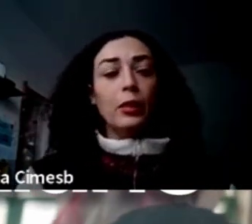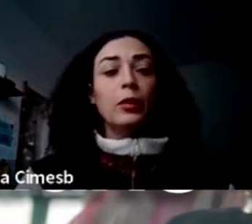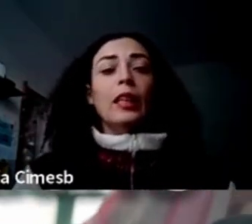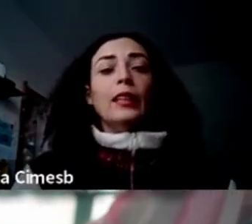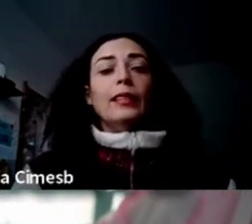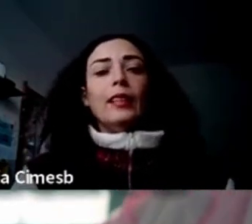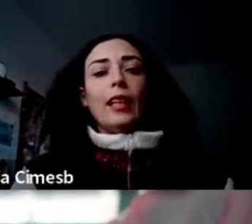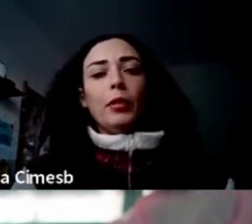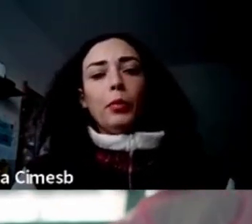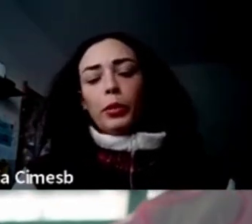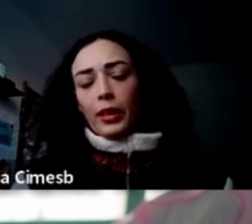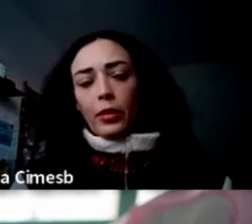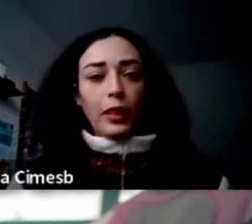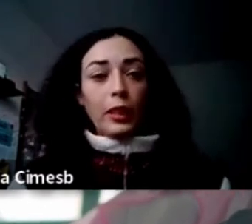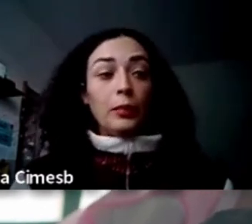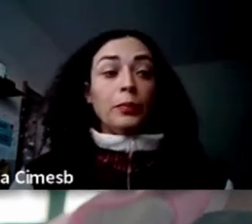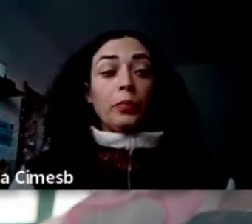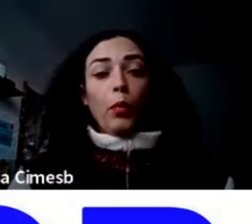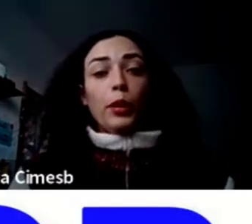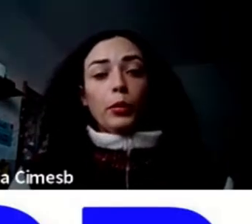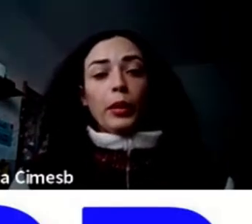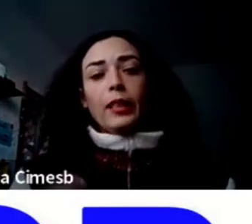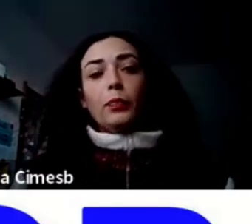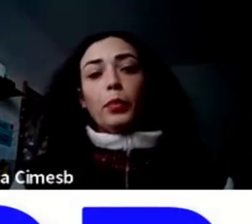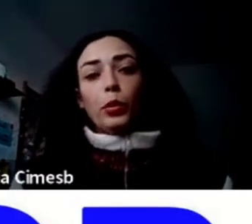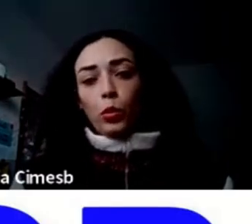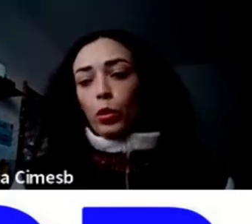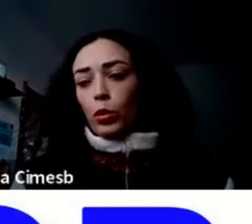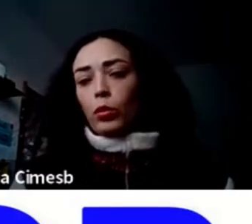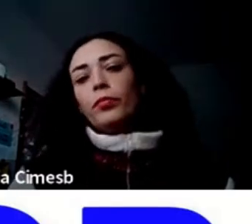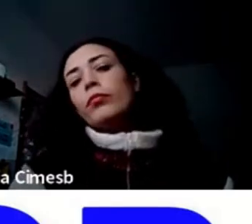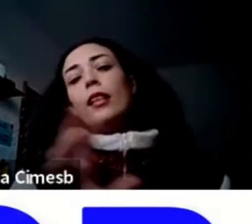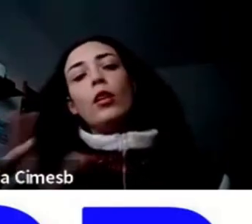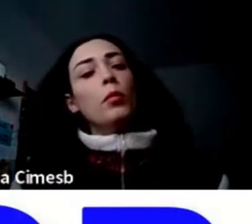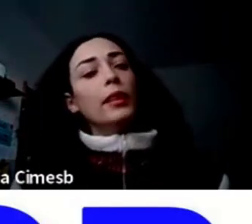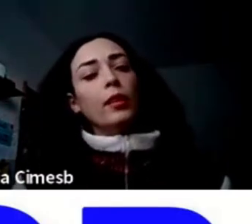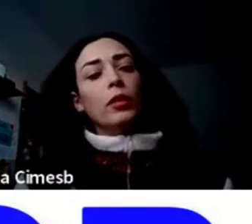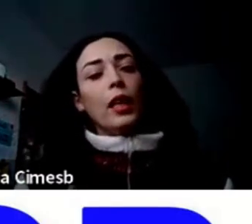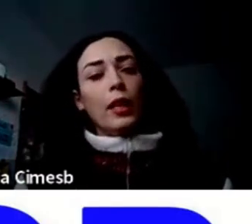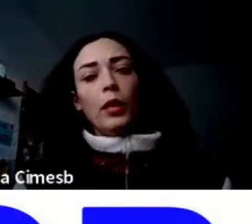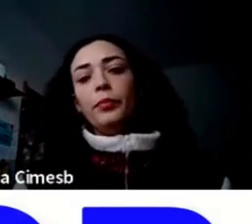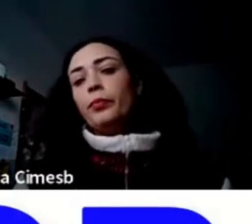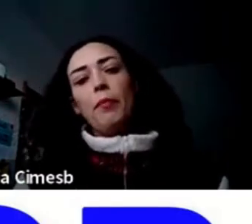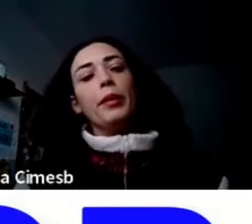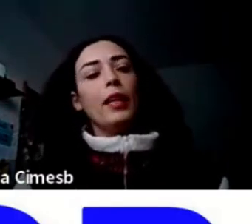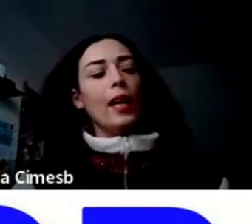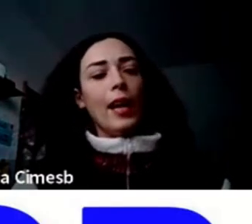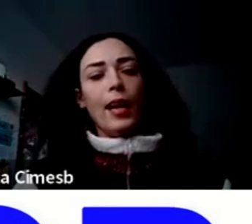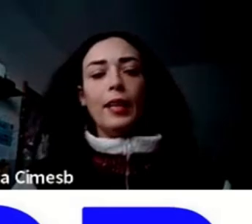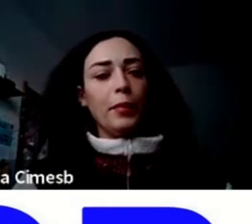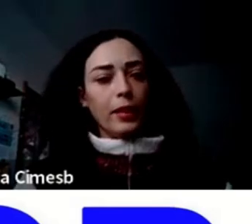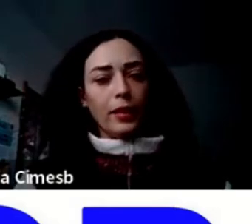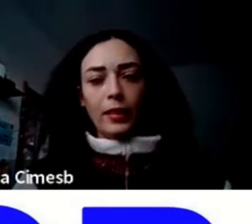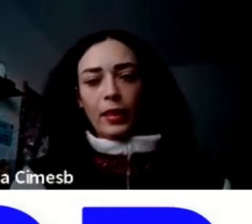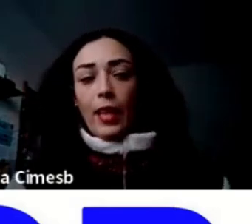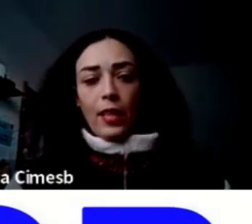alfabetizado ou não, se ele sabe o português ou não, porque o português para o surdo entra como uma segunda língua. A primeira